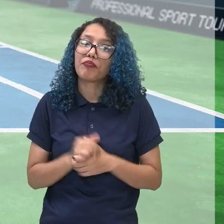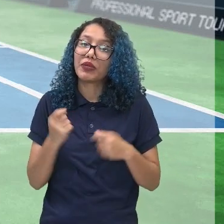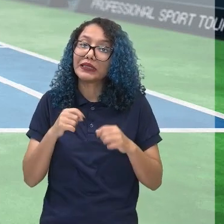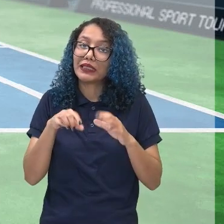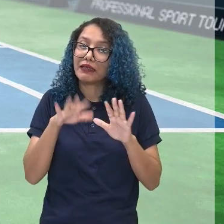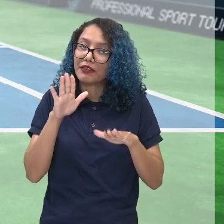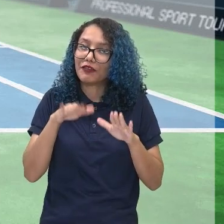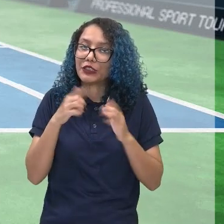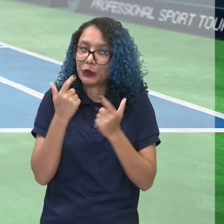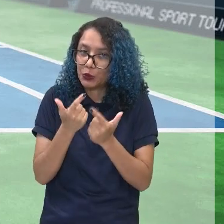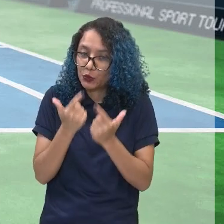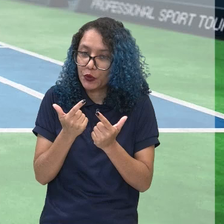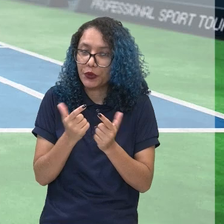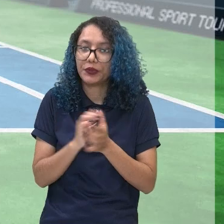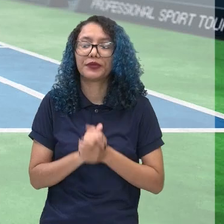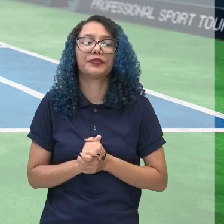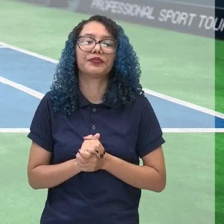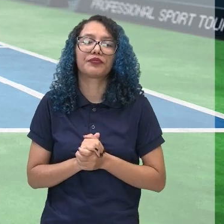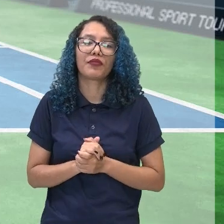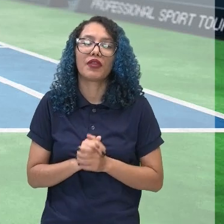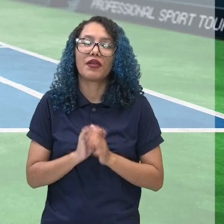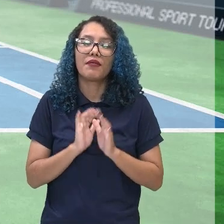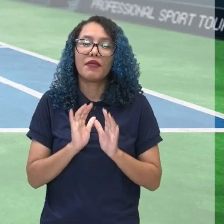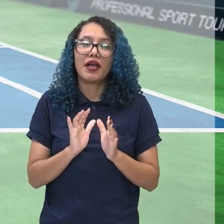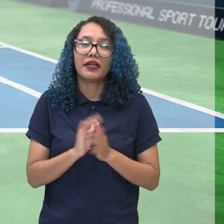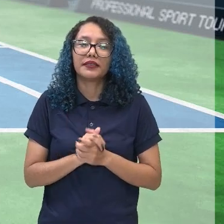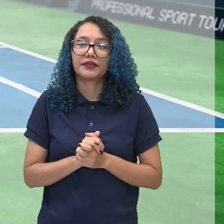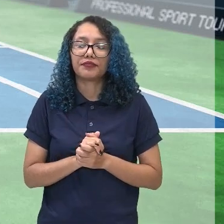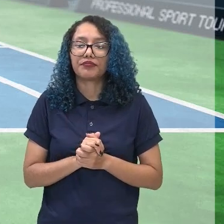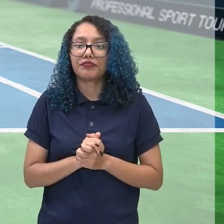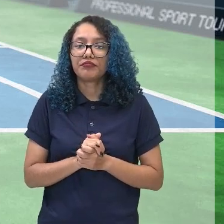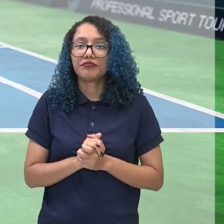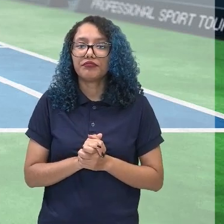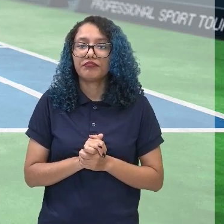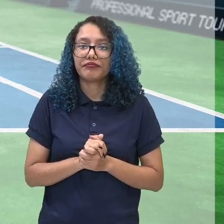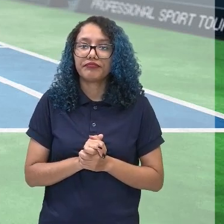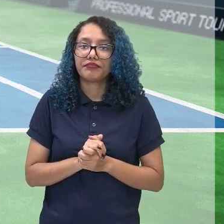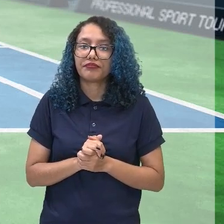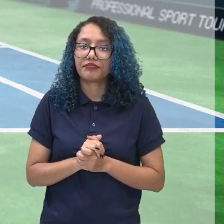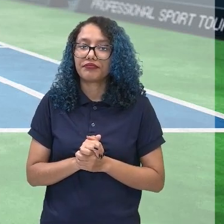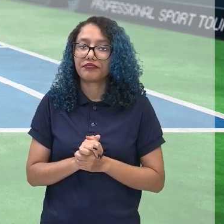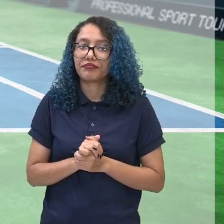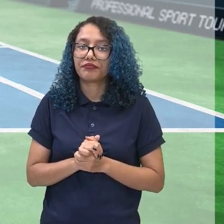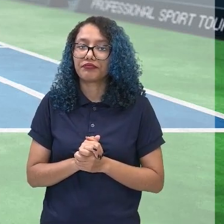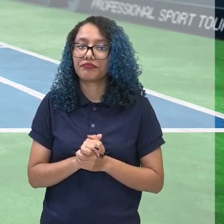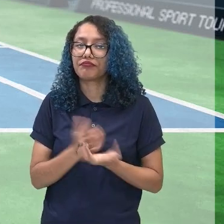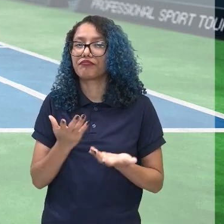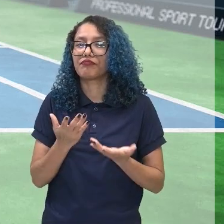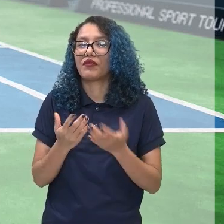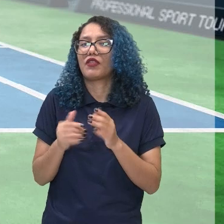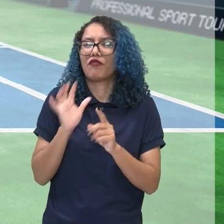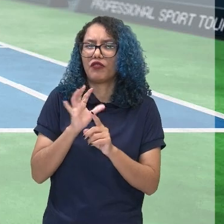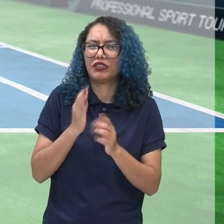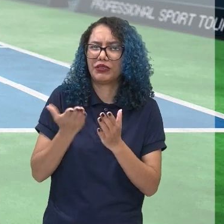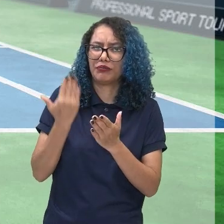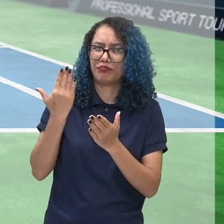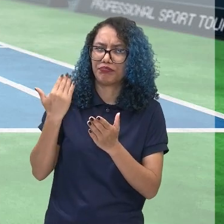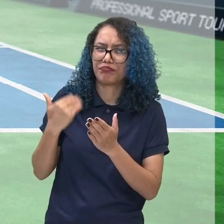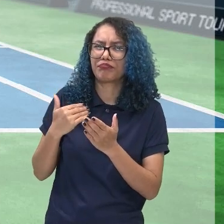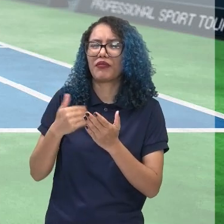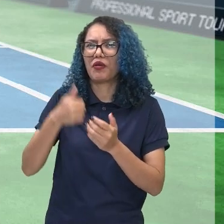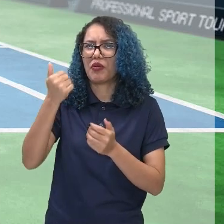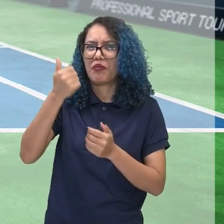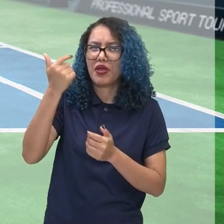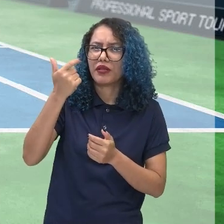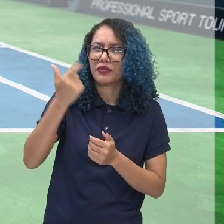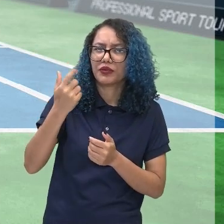sorteio ele não depende de classificação, ele não depende de nenhum desempenho anterior. Não vem de um ranking, ele é o primeiro